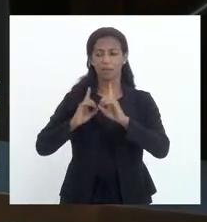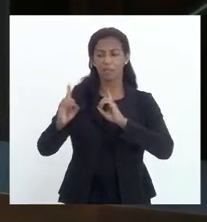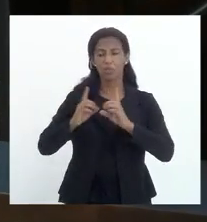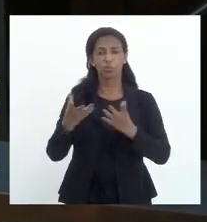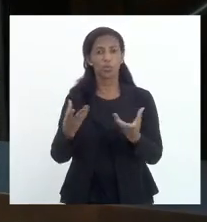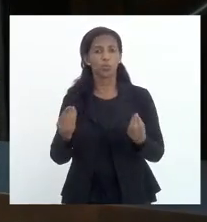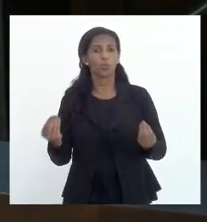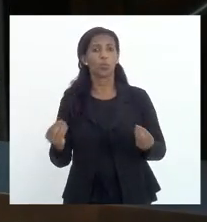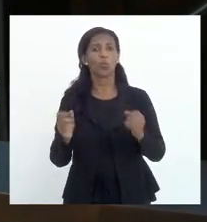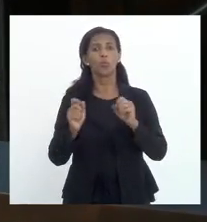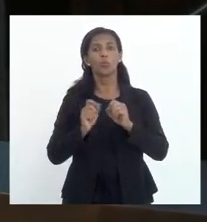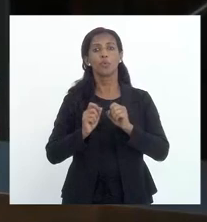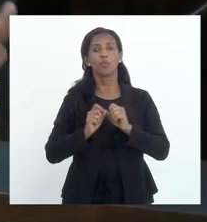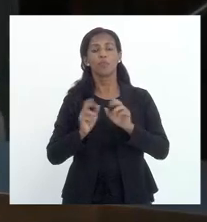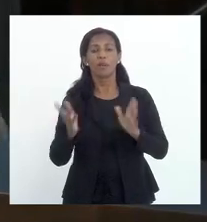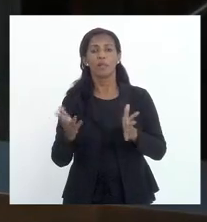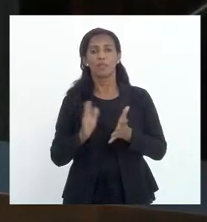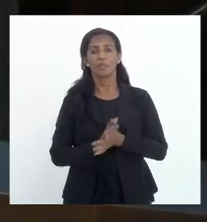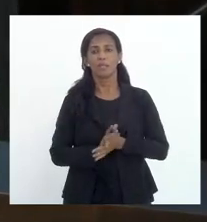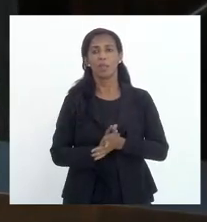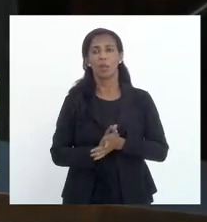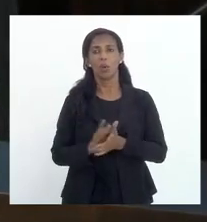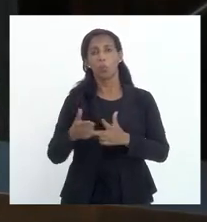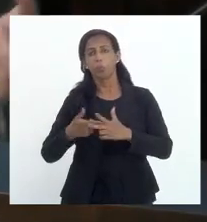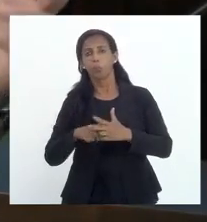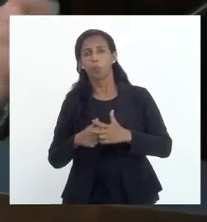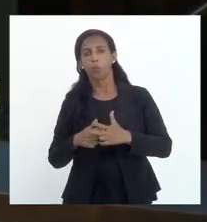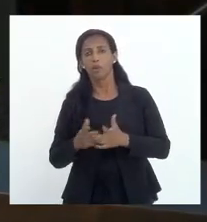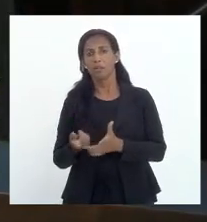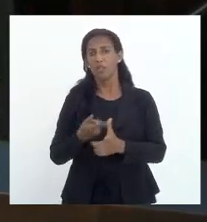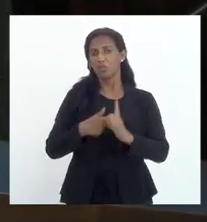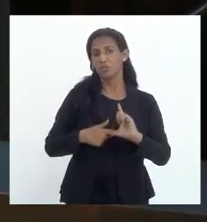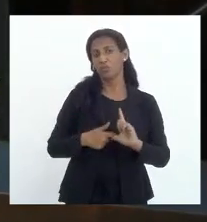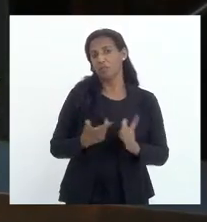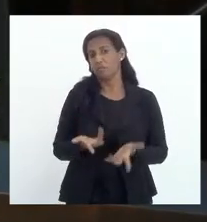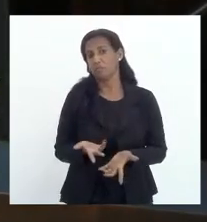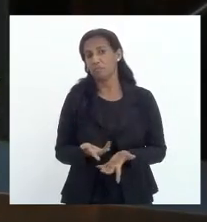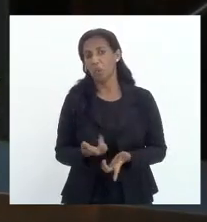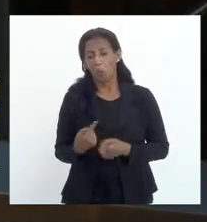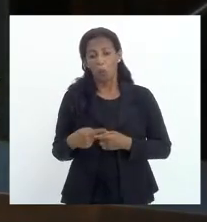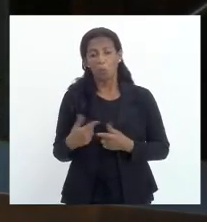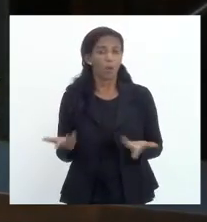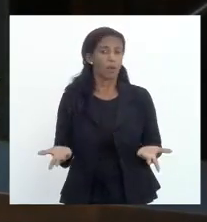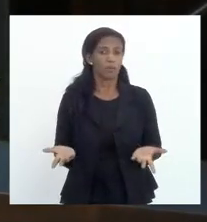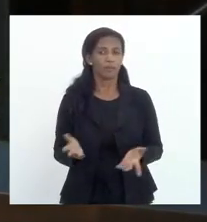a questão de fazer um haircut da dívida. Por qual? Por que não?